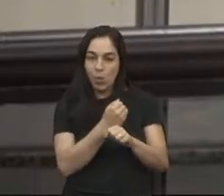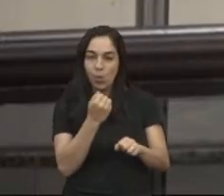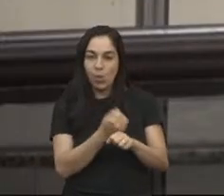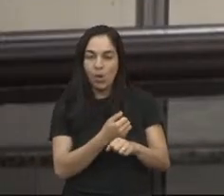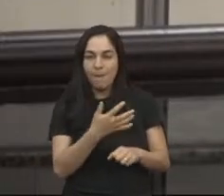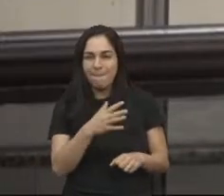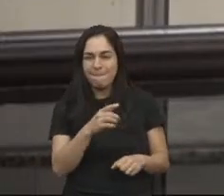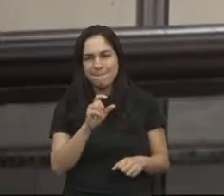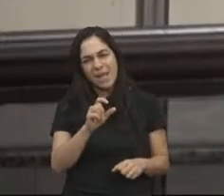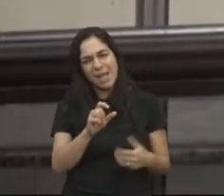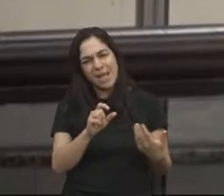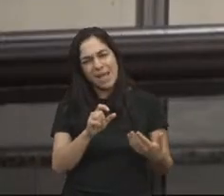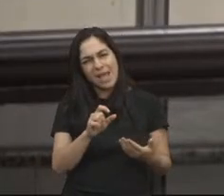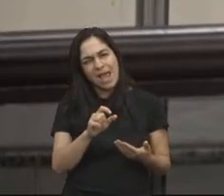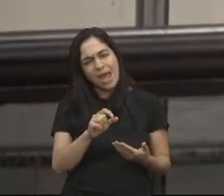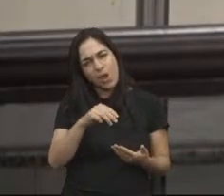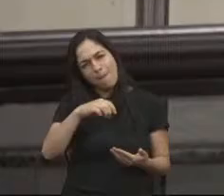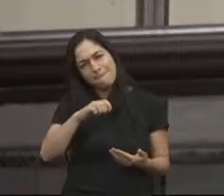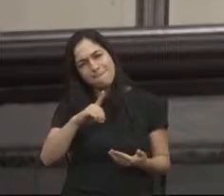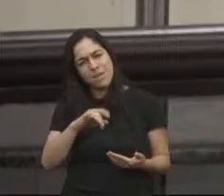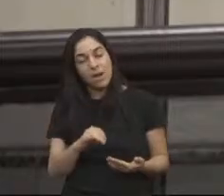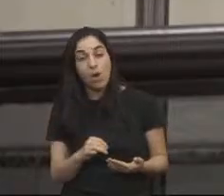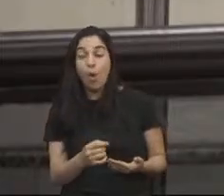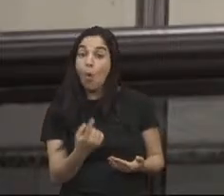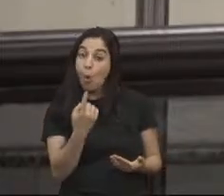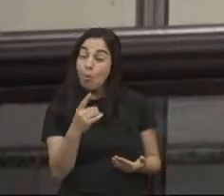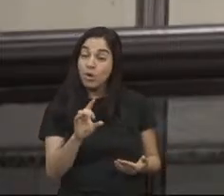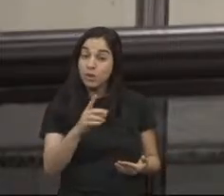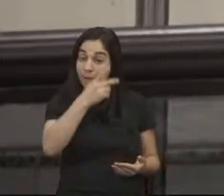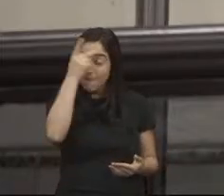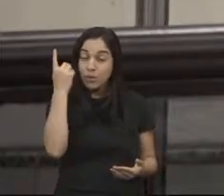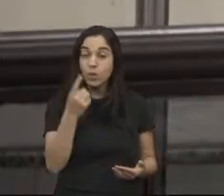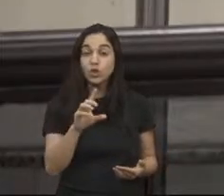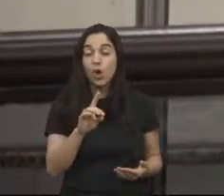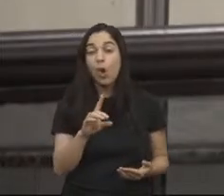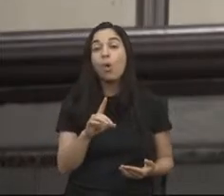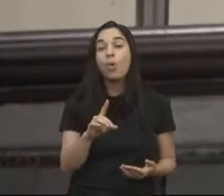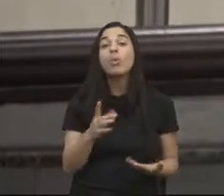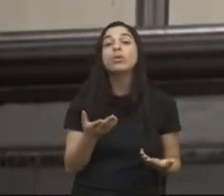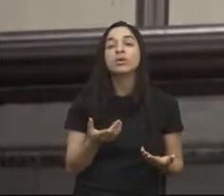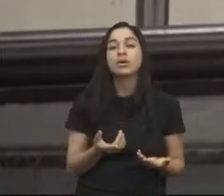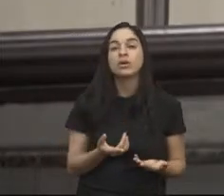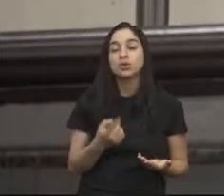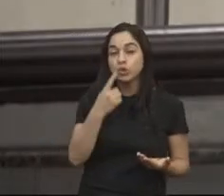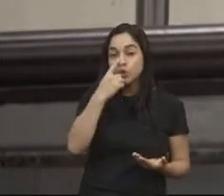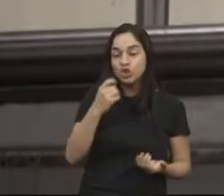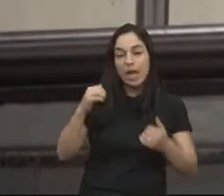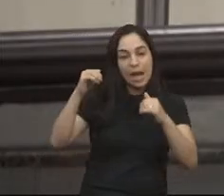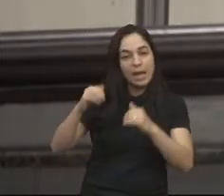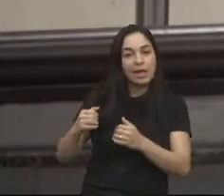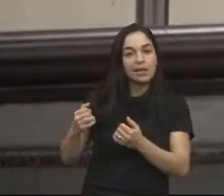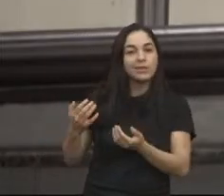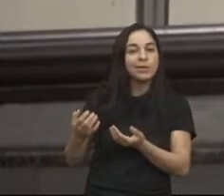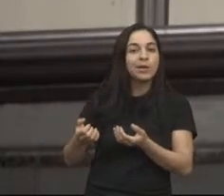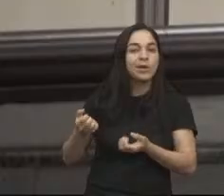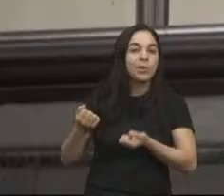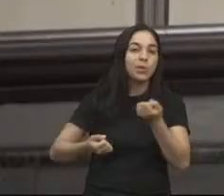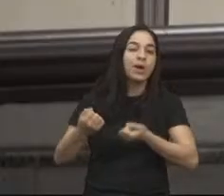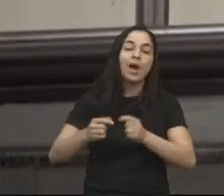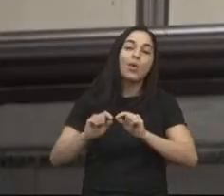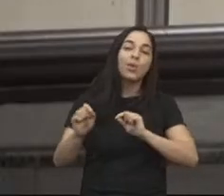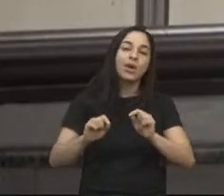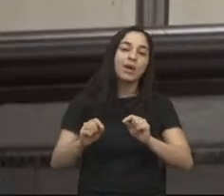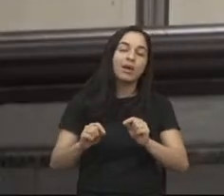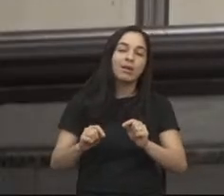uma única pessoa enche uma caçamba dessa. E o cara que pegou o frete e está com entulho na carroceria, ele vai fazer o quê? Descartar